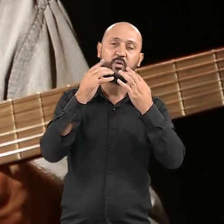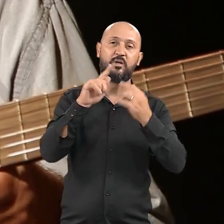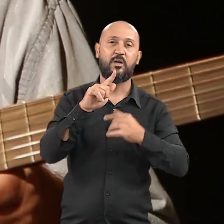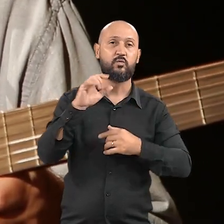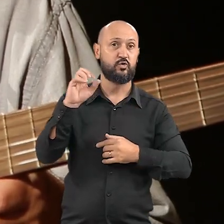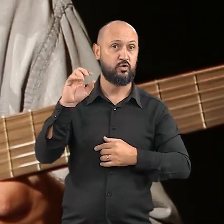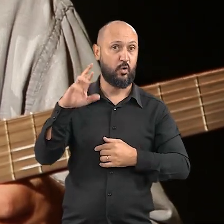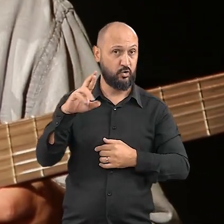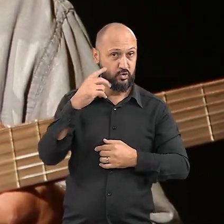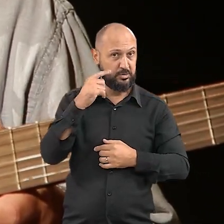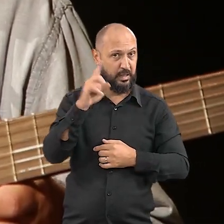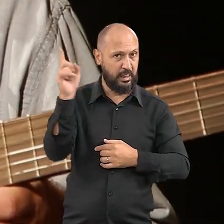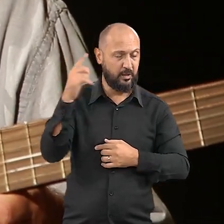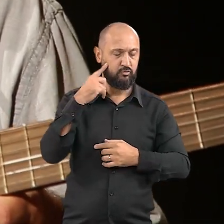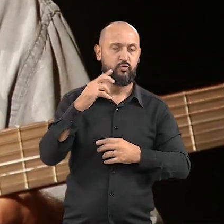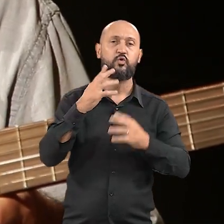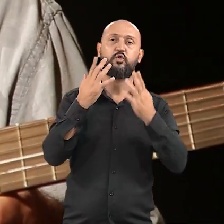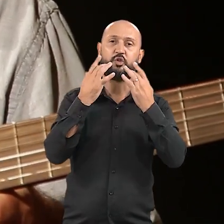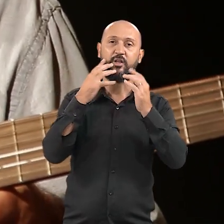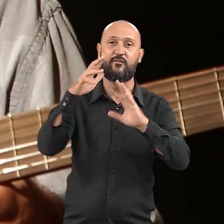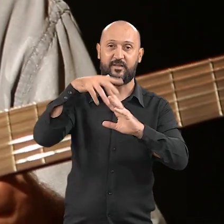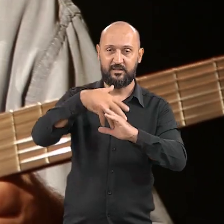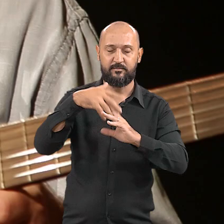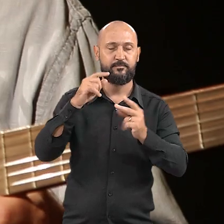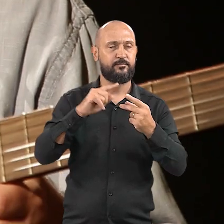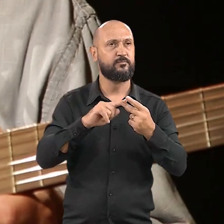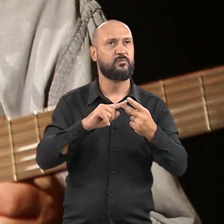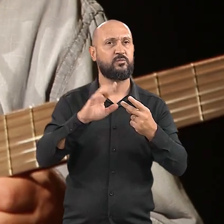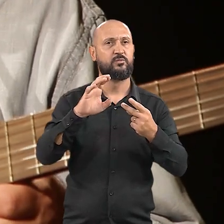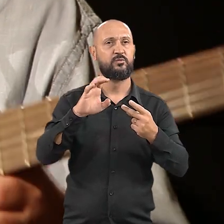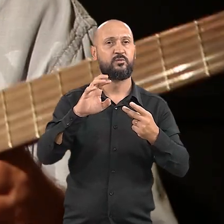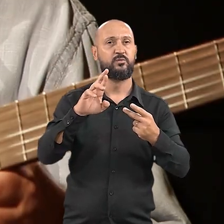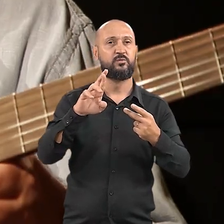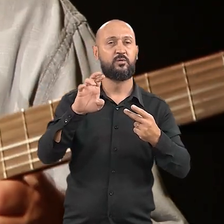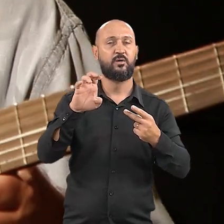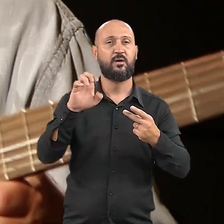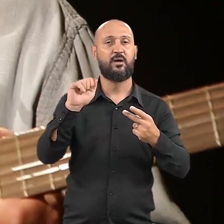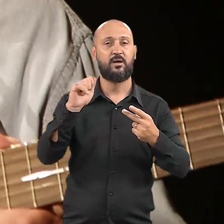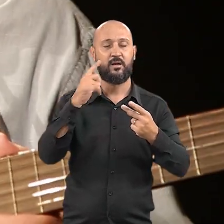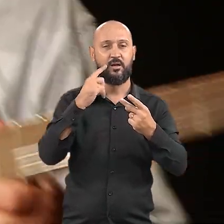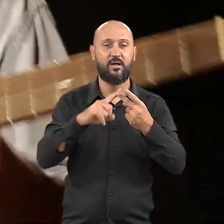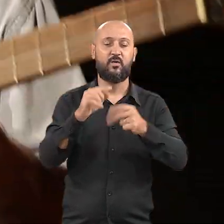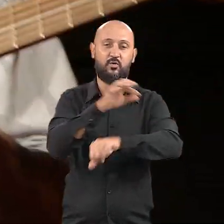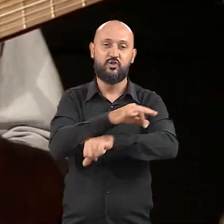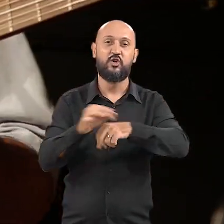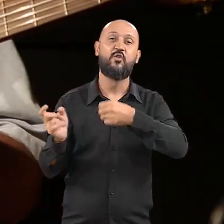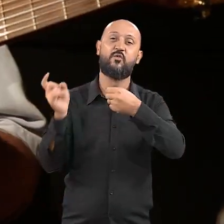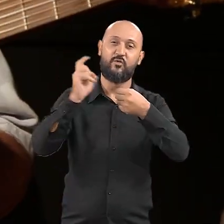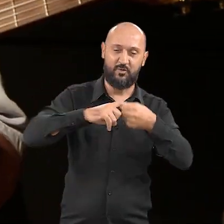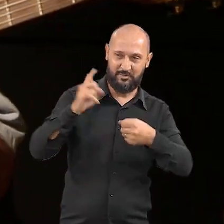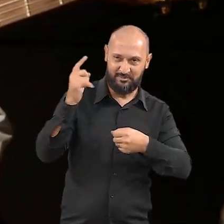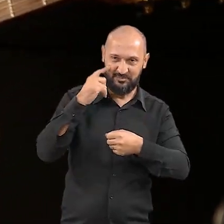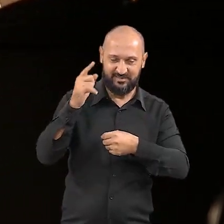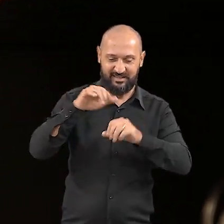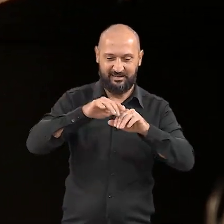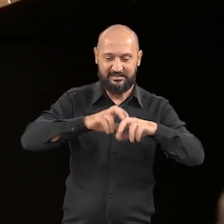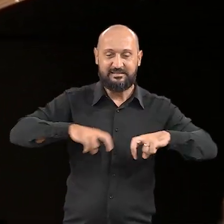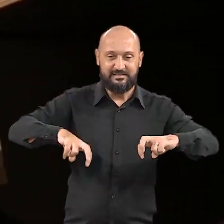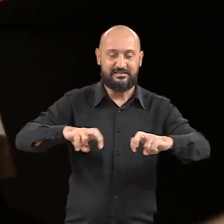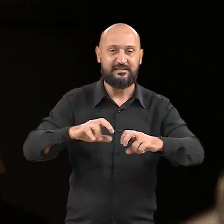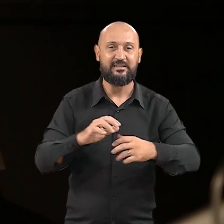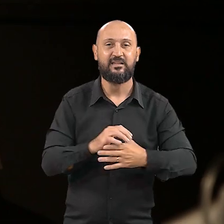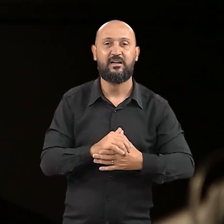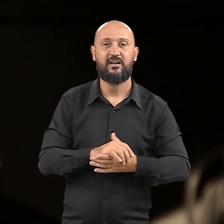da universidade, toquei ele no CREA, o engenheiro voltou para o CREA, fizemos lá na sala do CREA, e